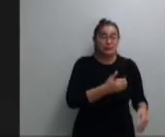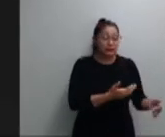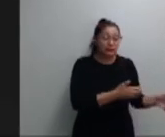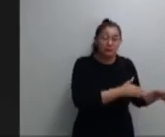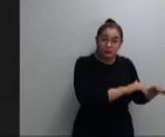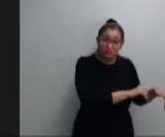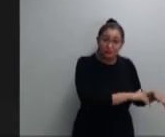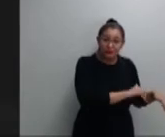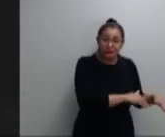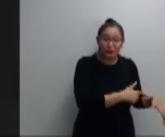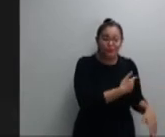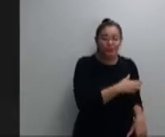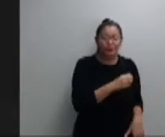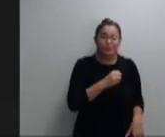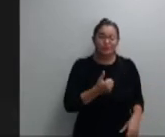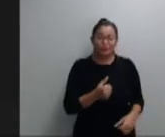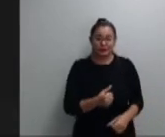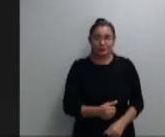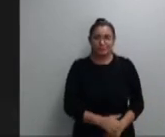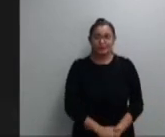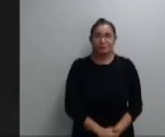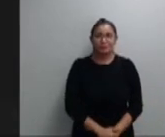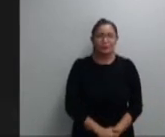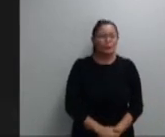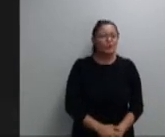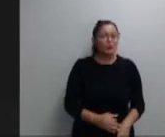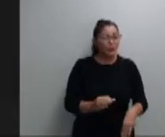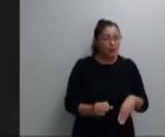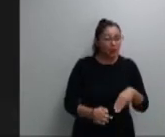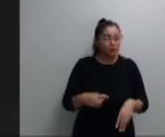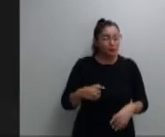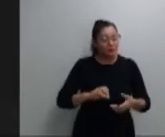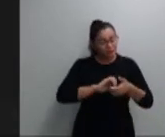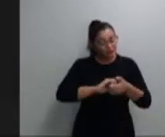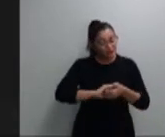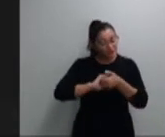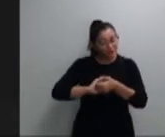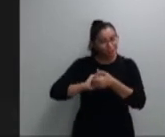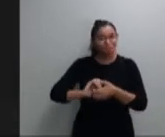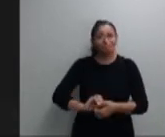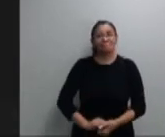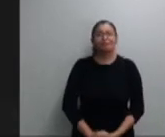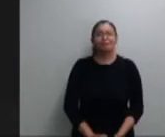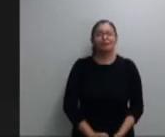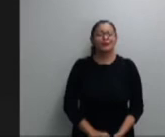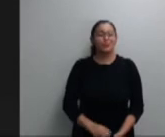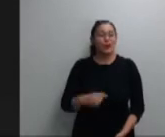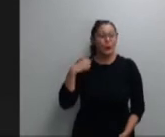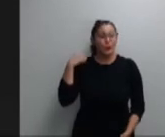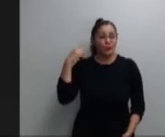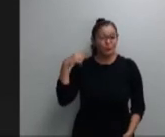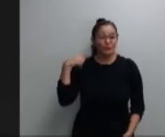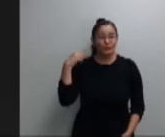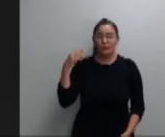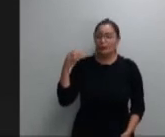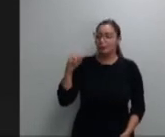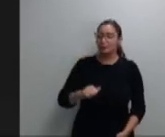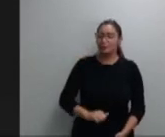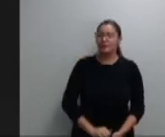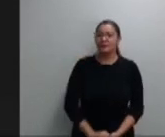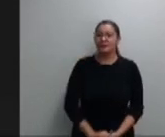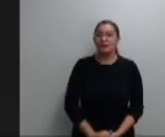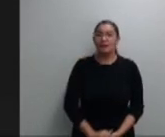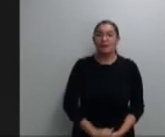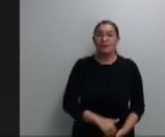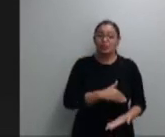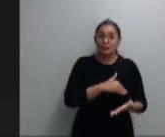ministro, Gugel de Faria, subprocurador-geral da República, excelentíssimo senhor doutor Antônio Carlos Fonseca da Silva, secretária Bárbara